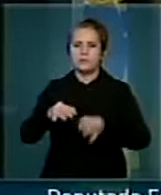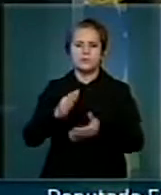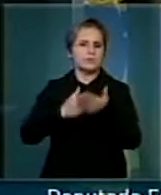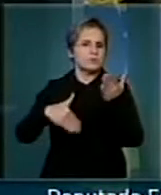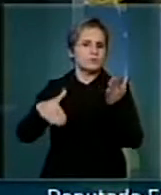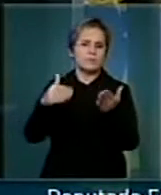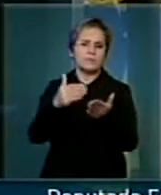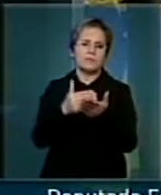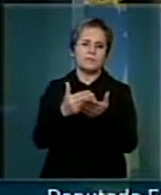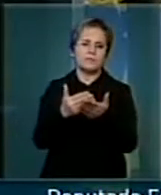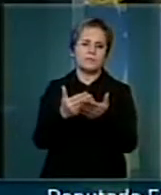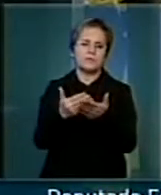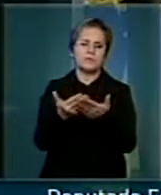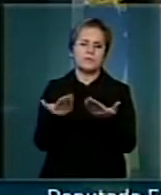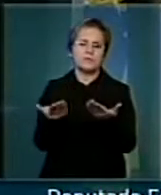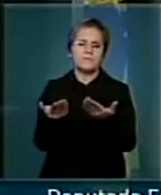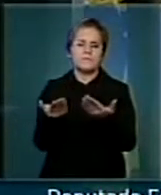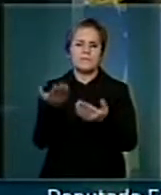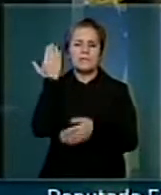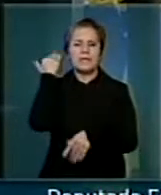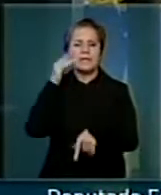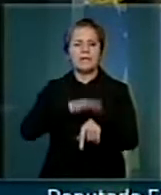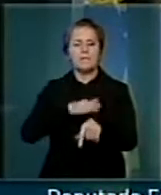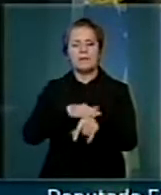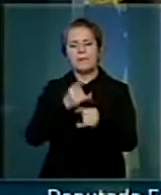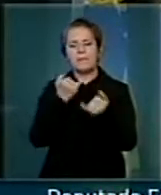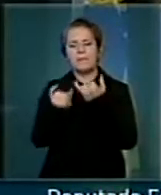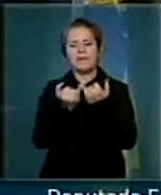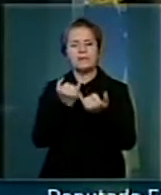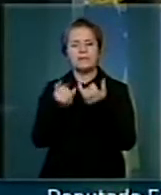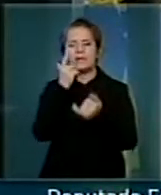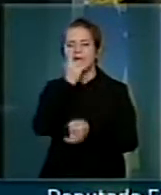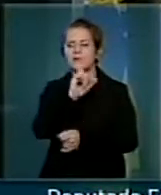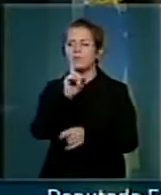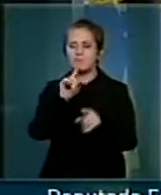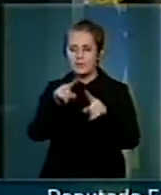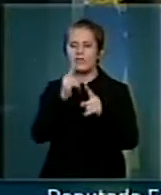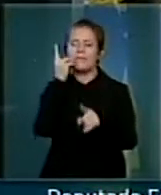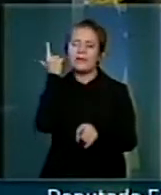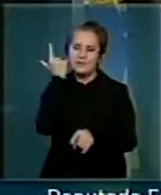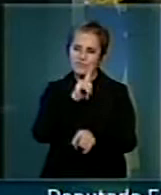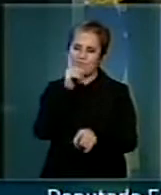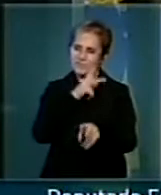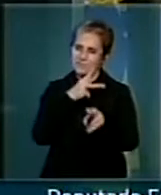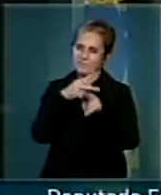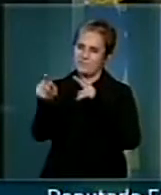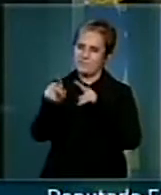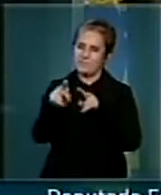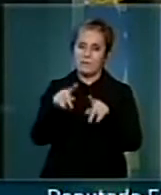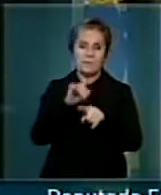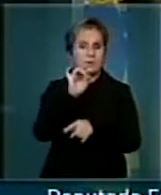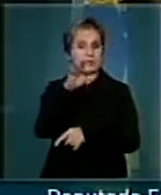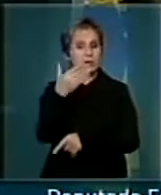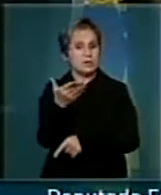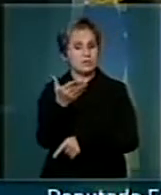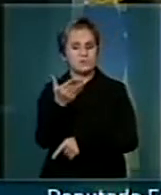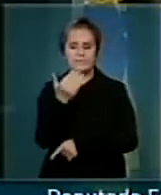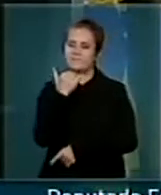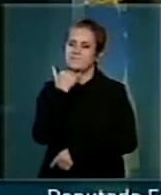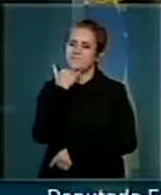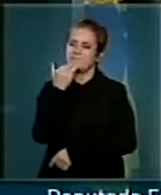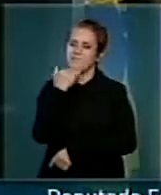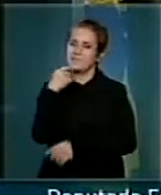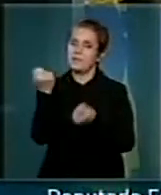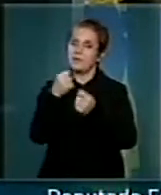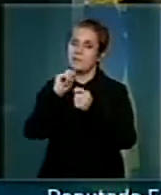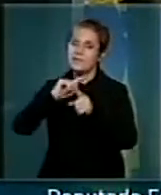por mais improvável que pudesse parecer na época, conseguimos vencer. Mas só isso não bastava. Era